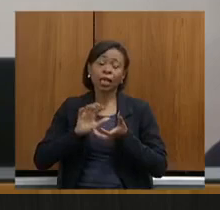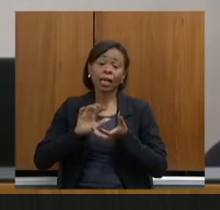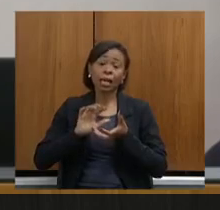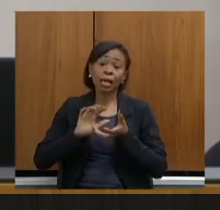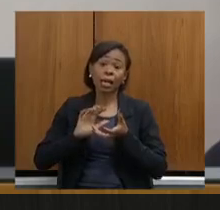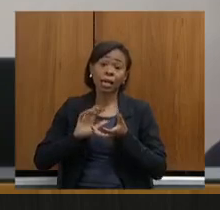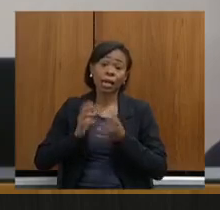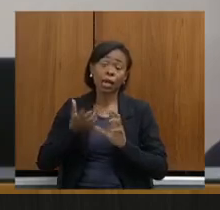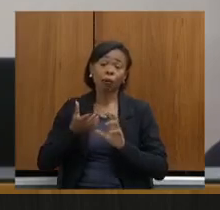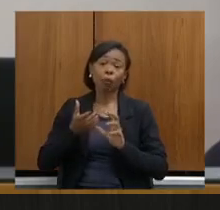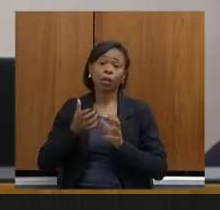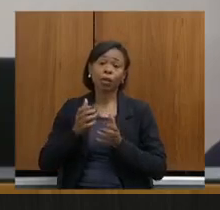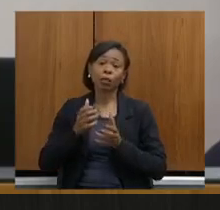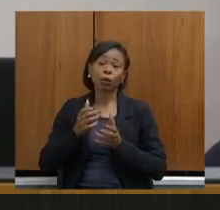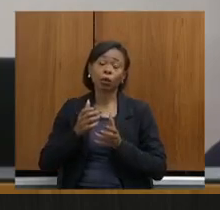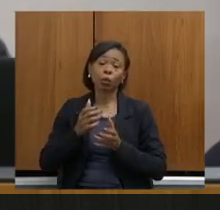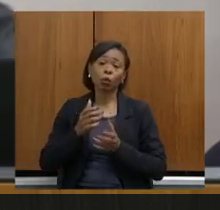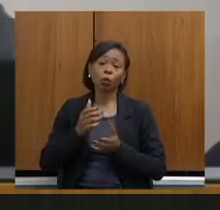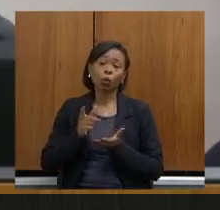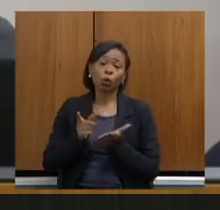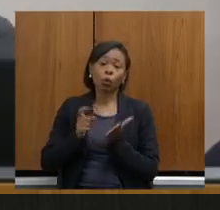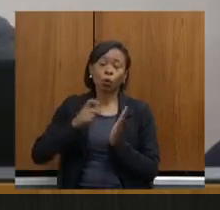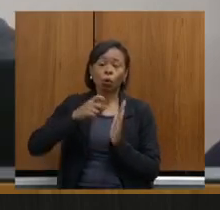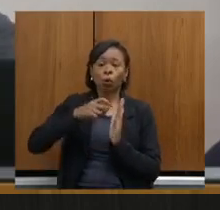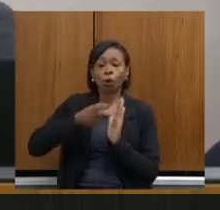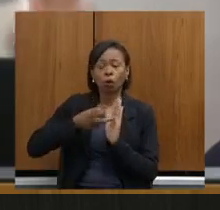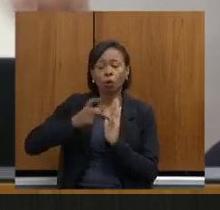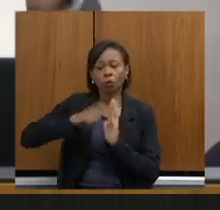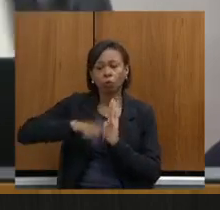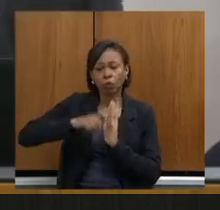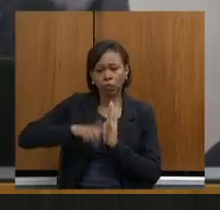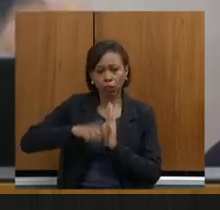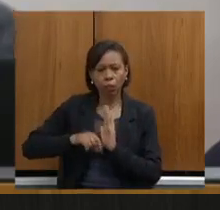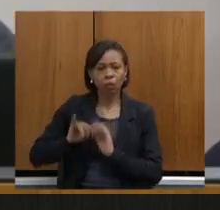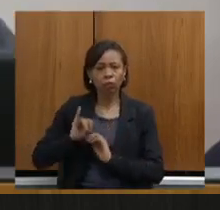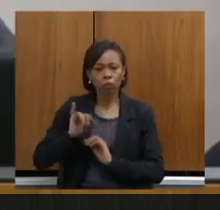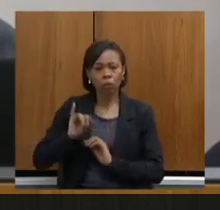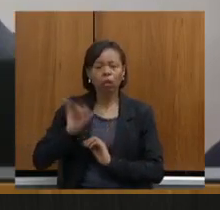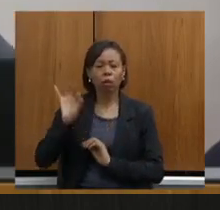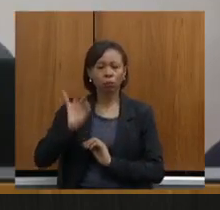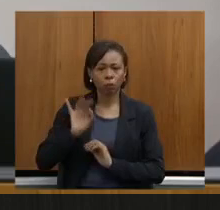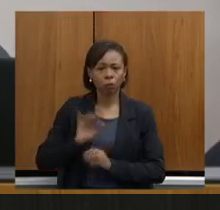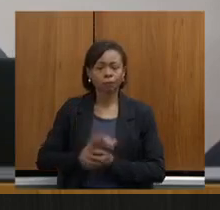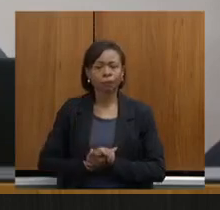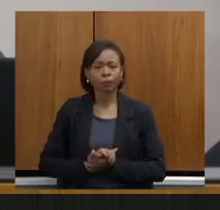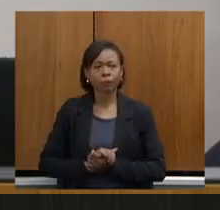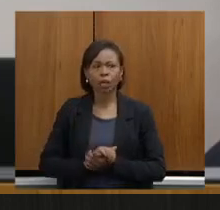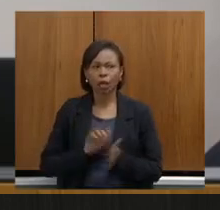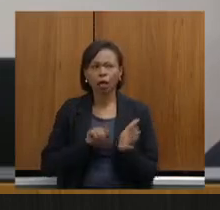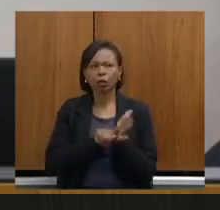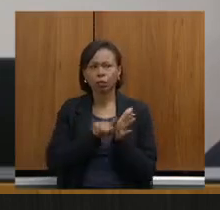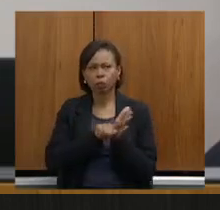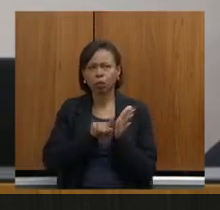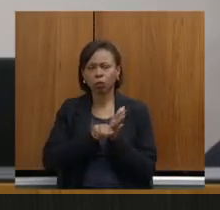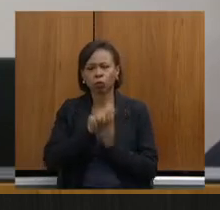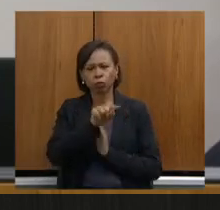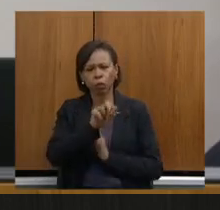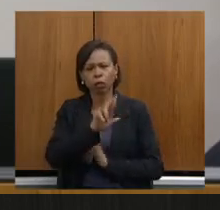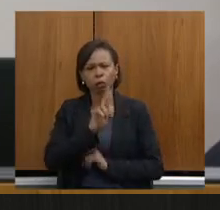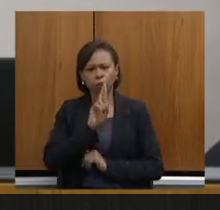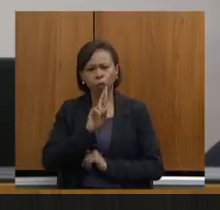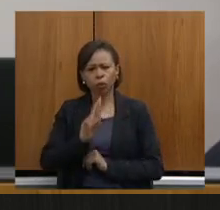e eu acho que não tenho não marquei nenhuma mais aqui e a senhora poderia respondê-las e o passarei imediatamente